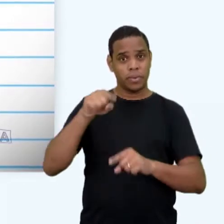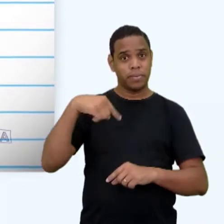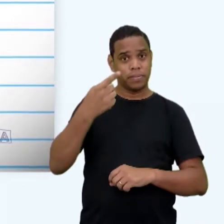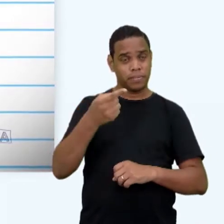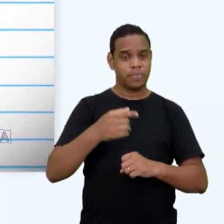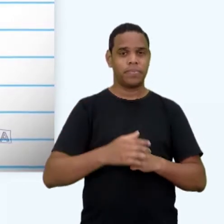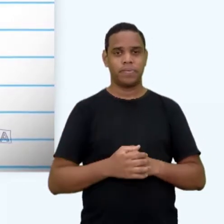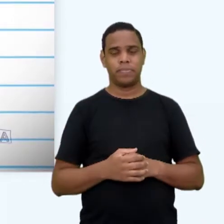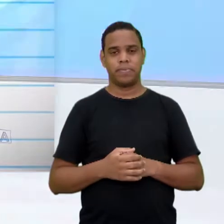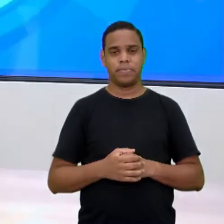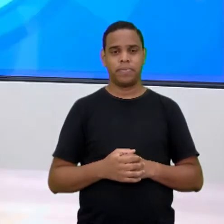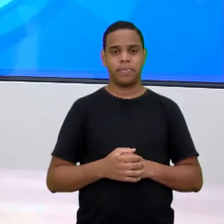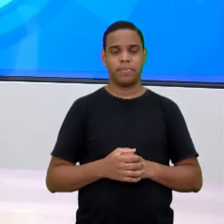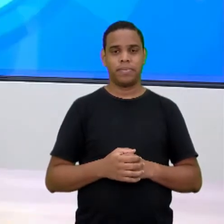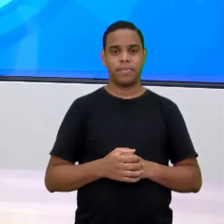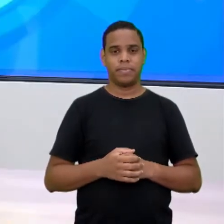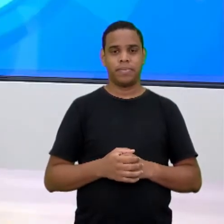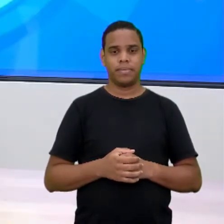próxima!